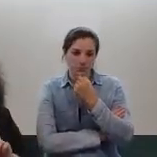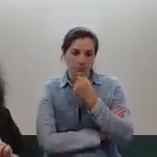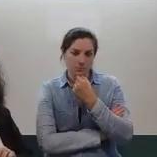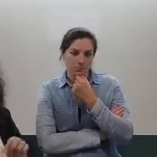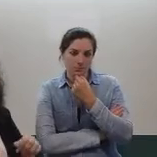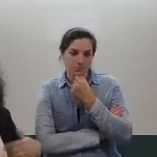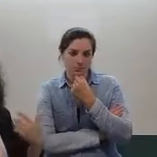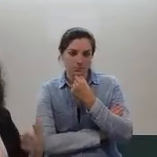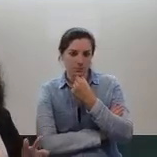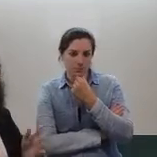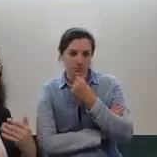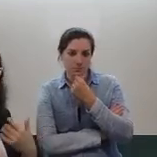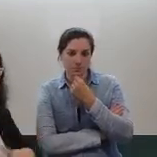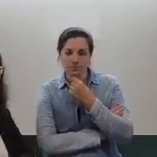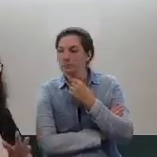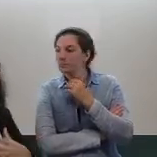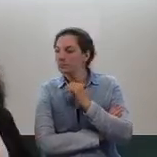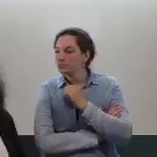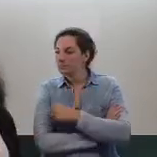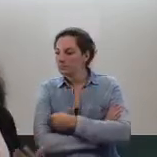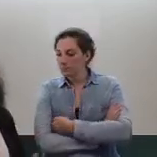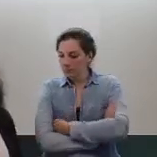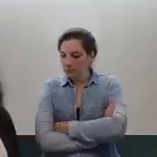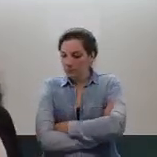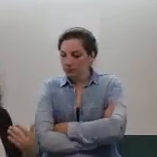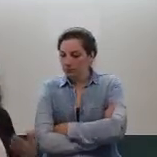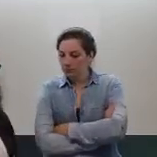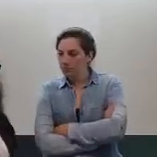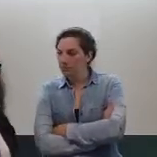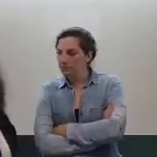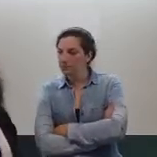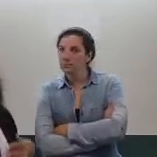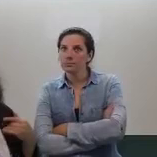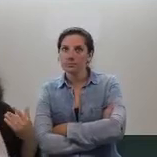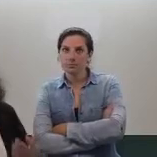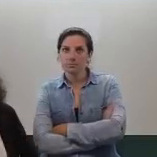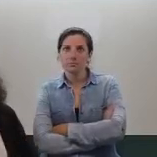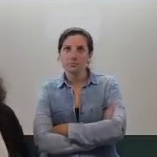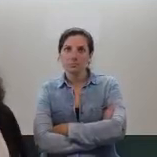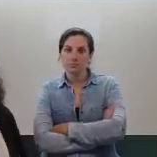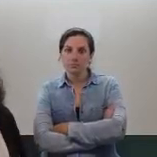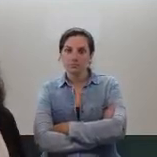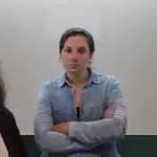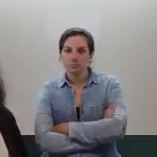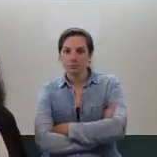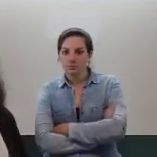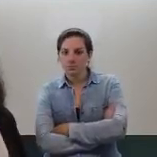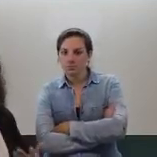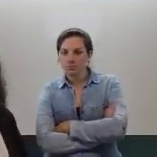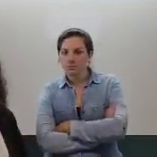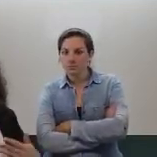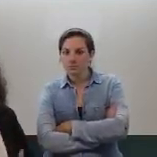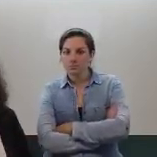o et al, e o restante depende muito da obra que for. Se for um periódico é de uma forma, se for